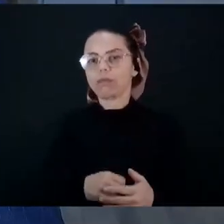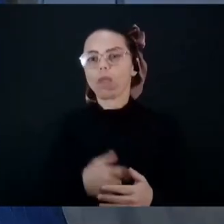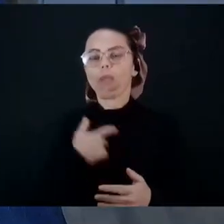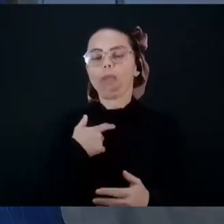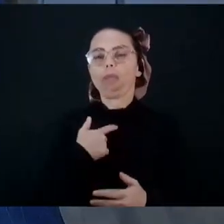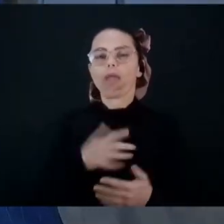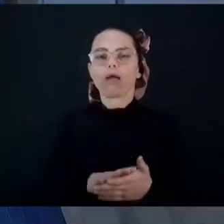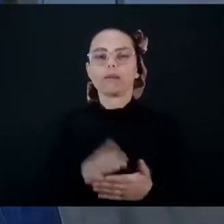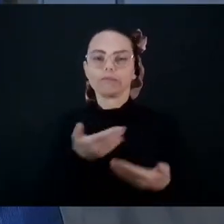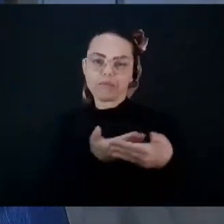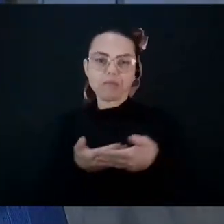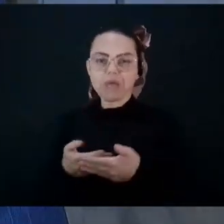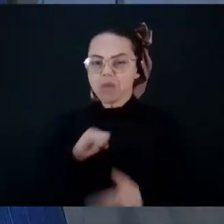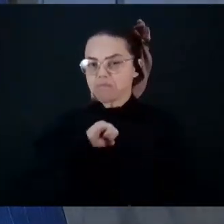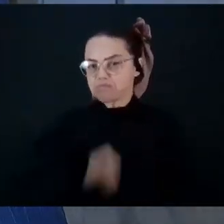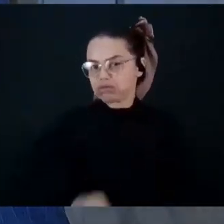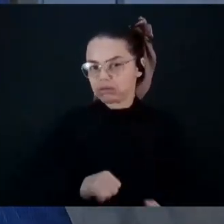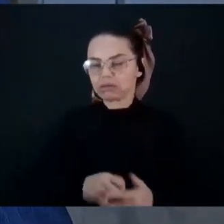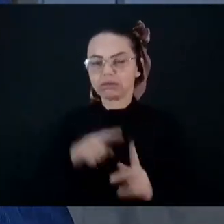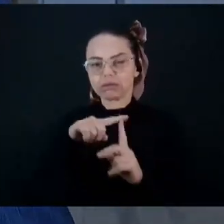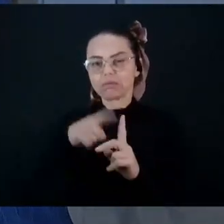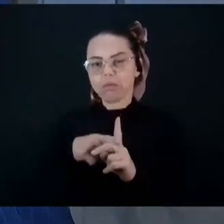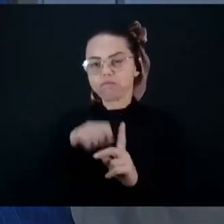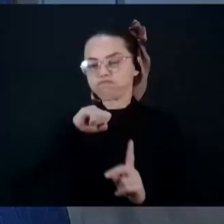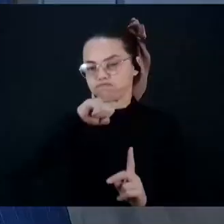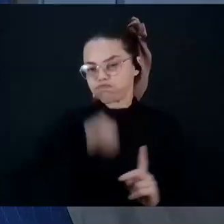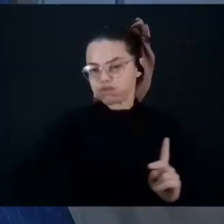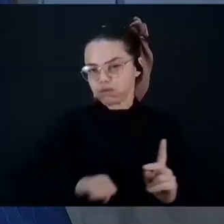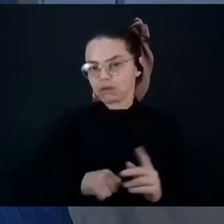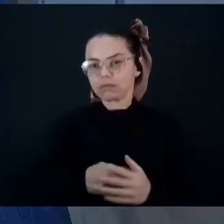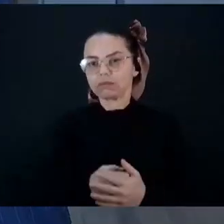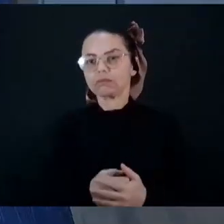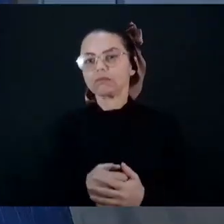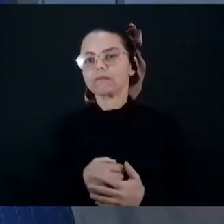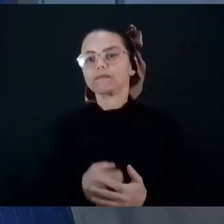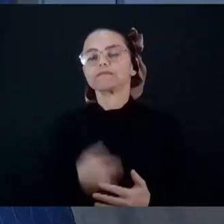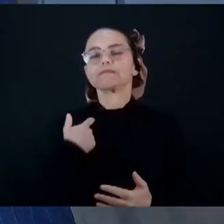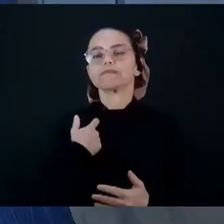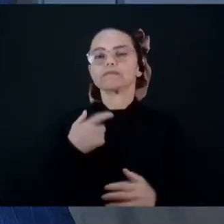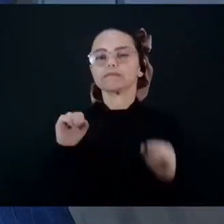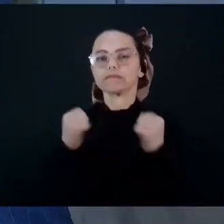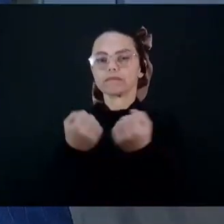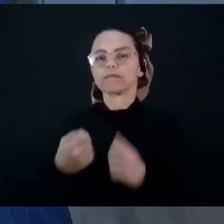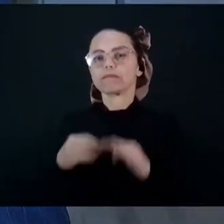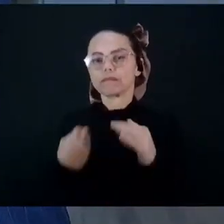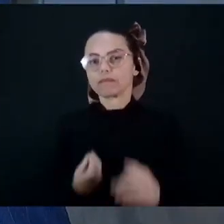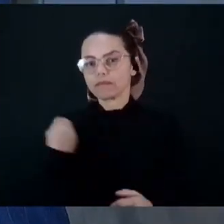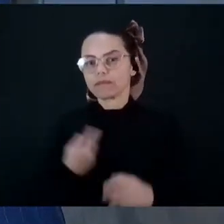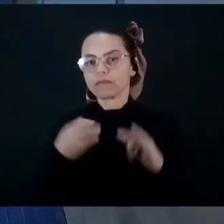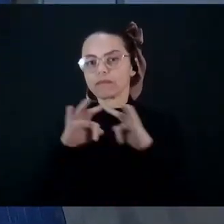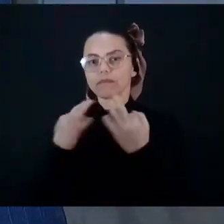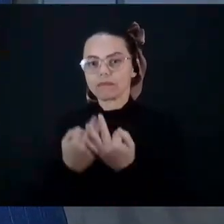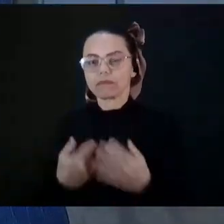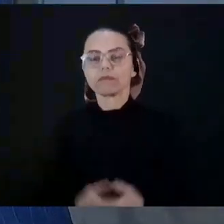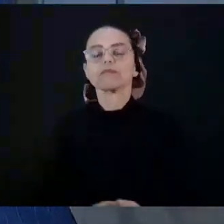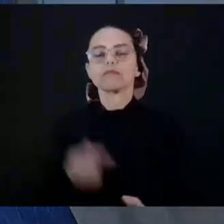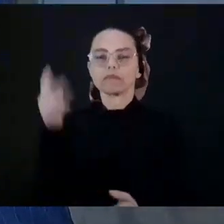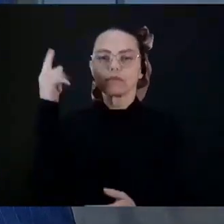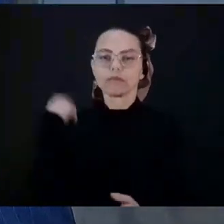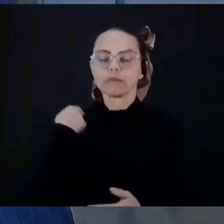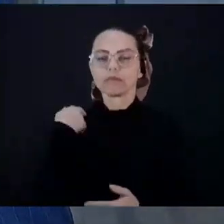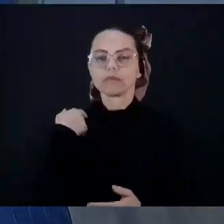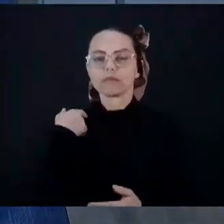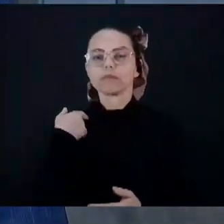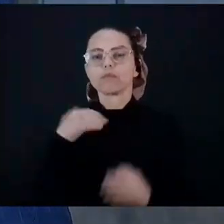tema polêmico, pesado, mas como defensor da vida, da família, defensor da vida desde a sua concepção, eu